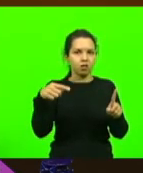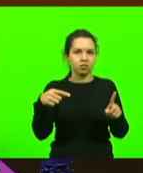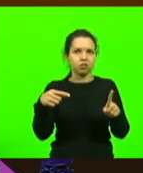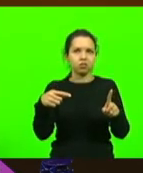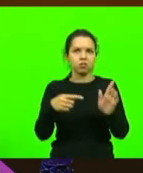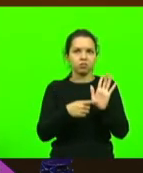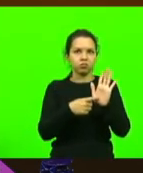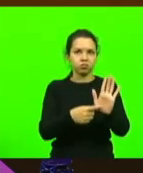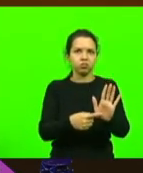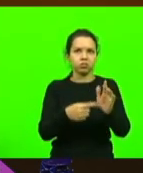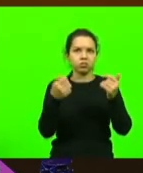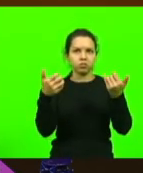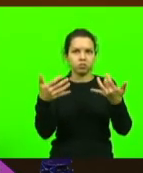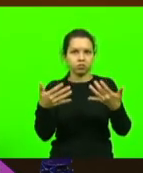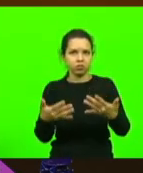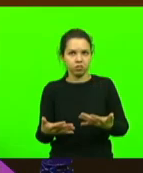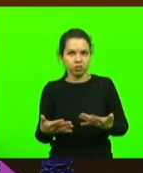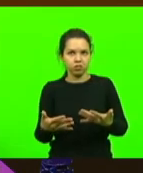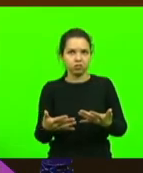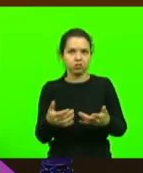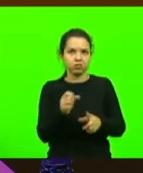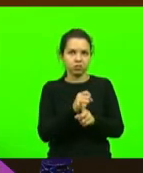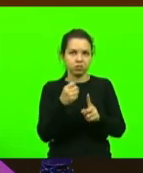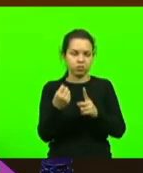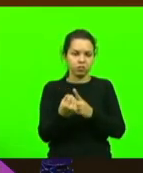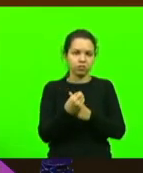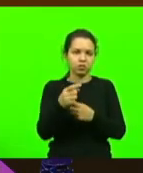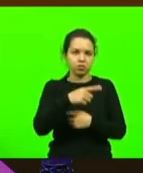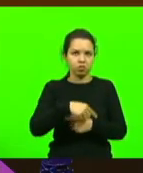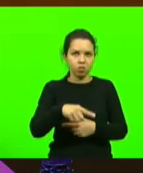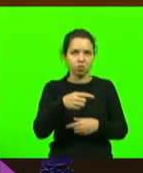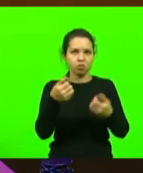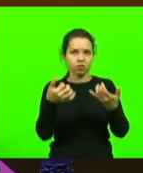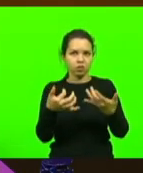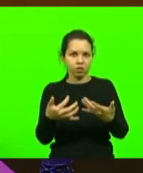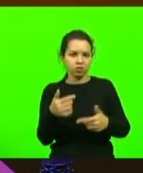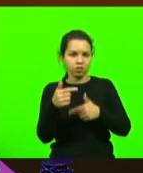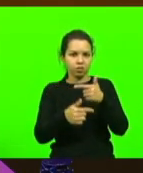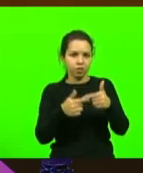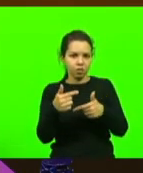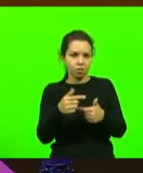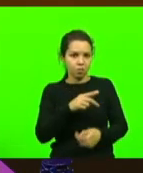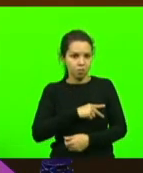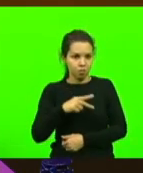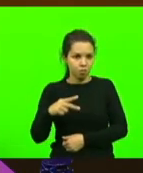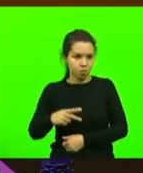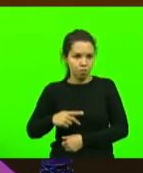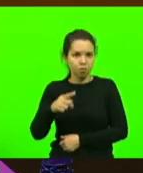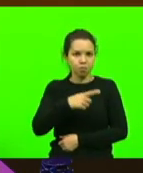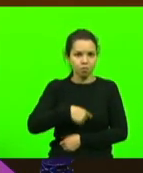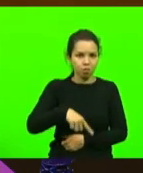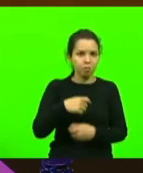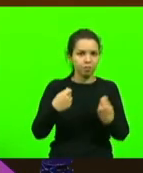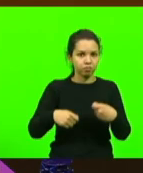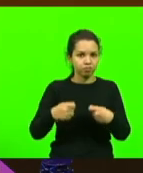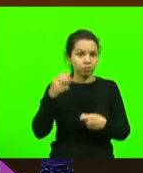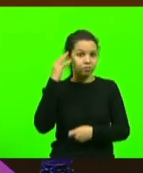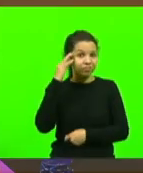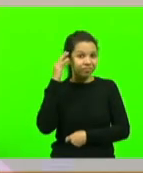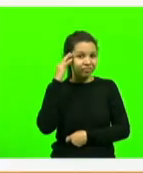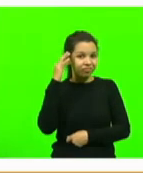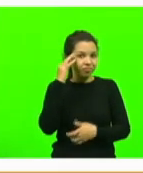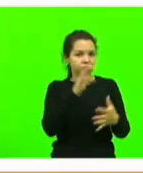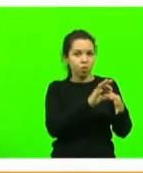gente ver um retrato social se a gente tá falando de serviço público é preciso a gente entender esse é o contexto do